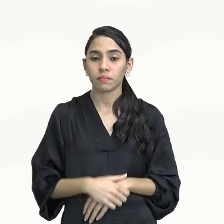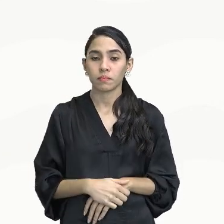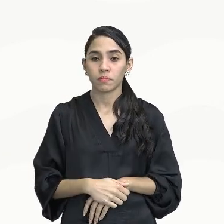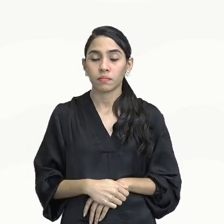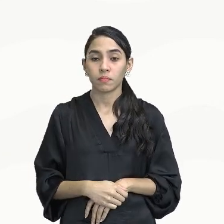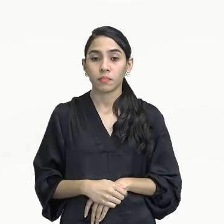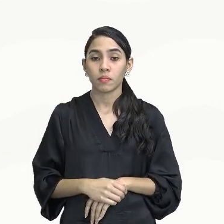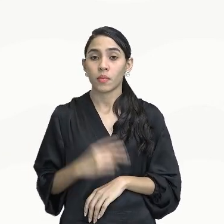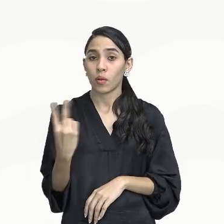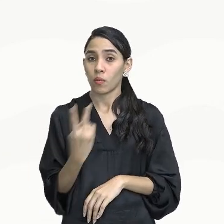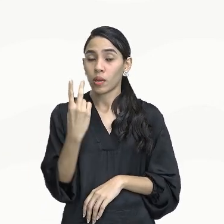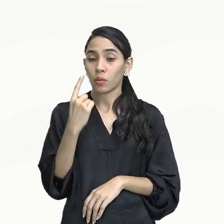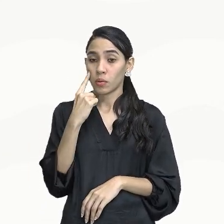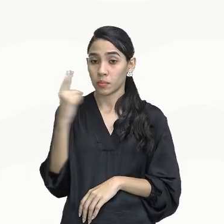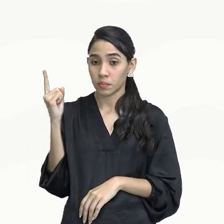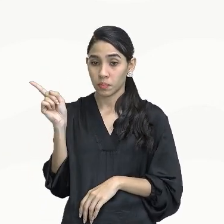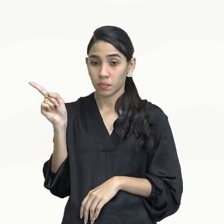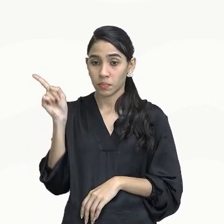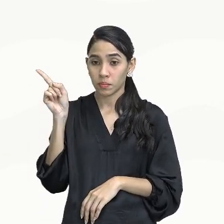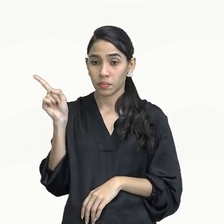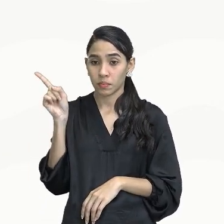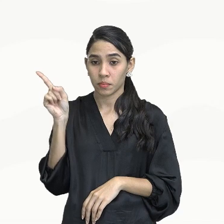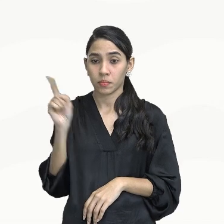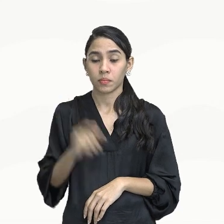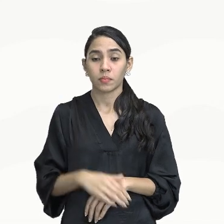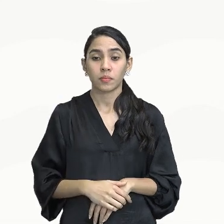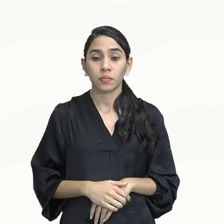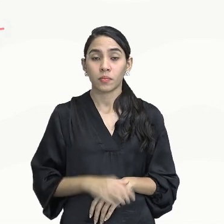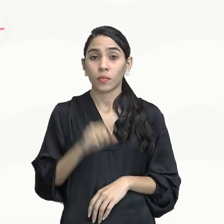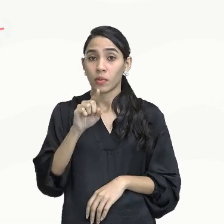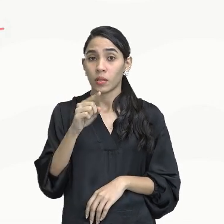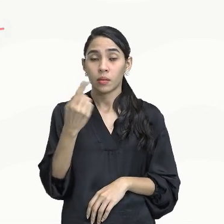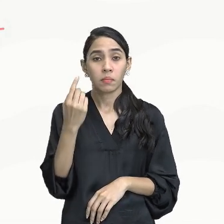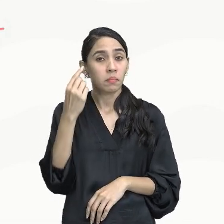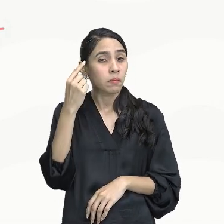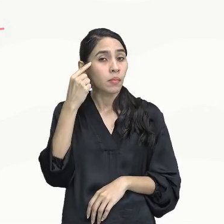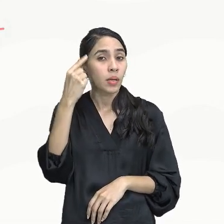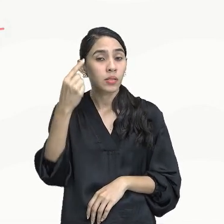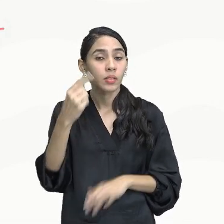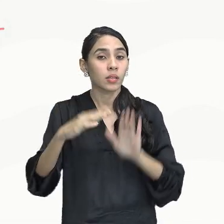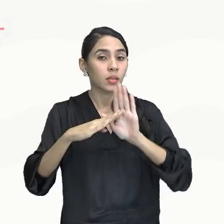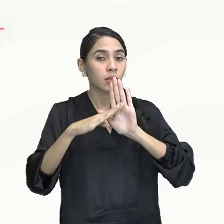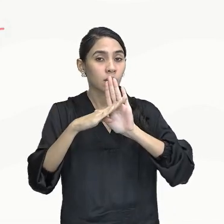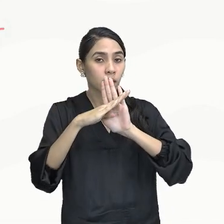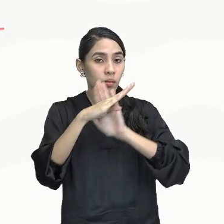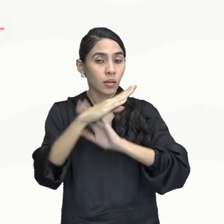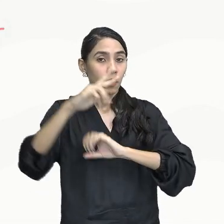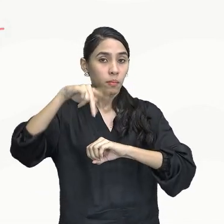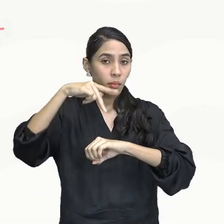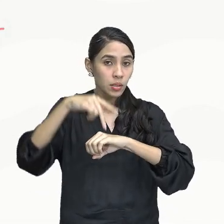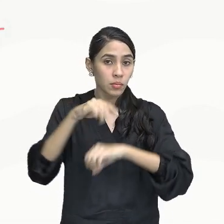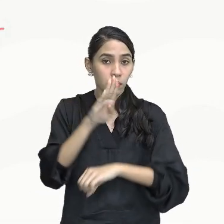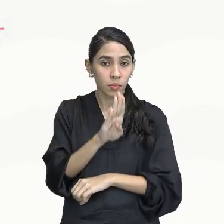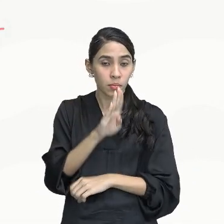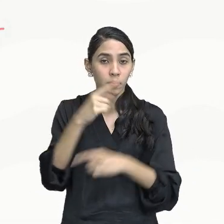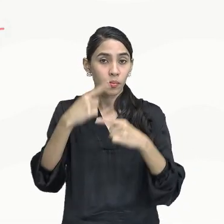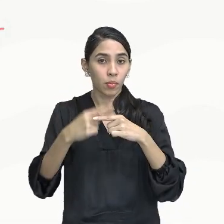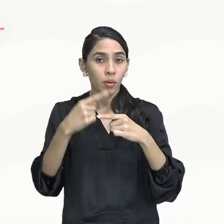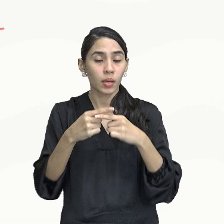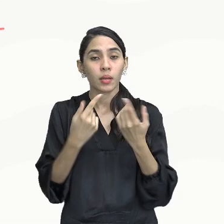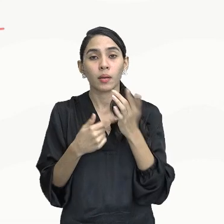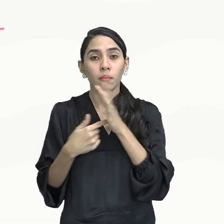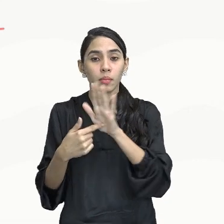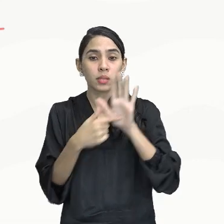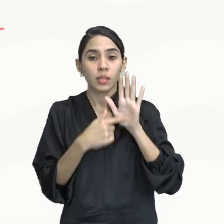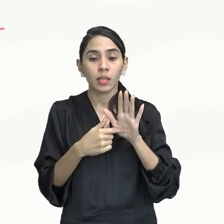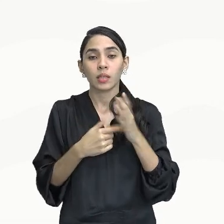Pelos valores absolutos aqui, a gente imagina que quem cresceu mais foi o país B, porque ele está apresentando